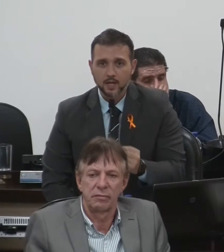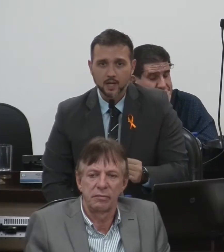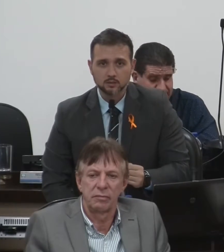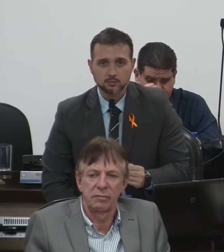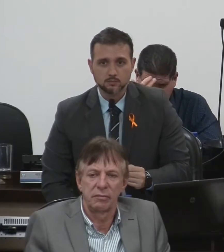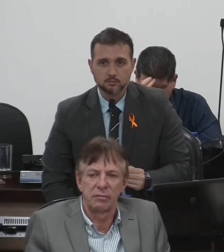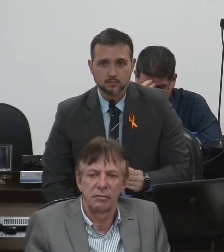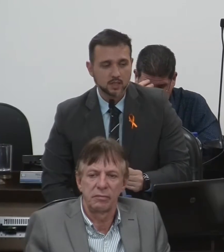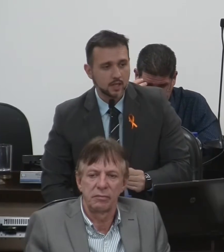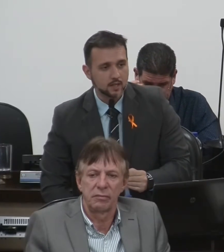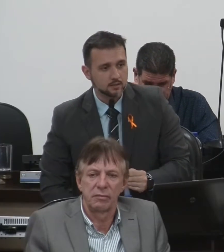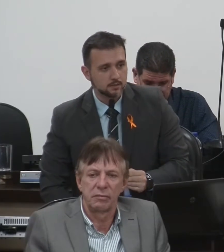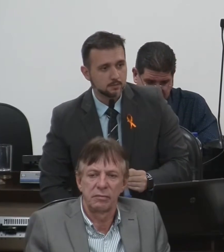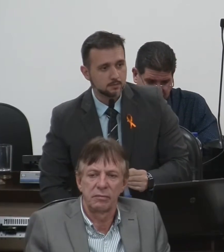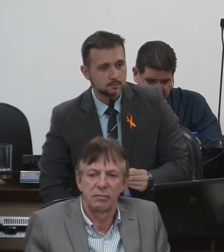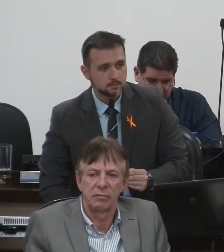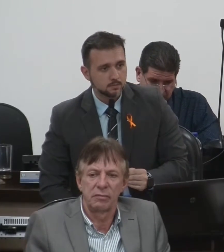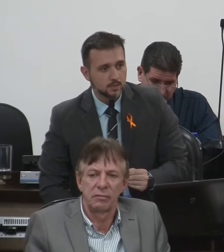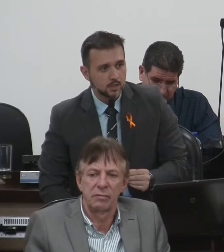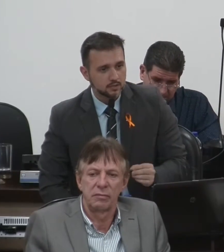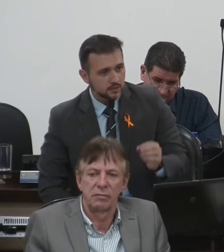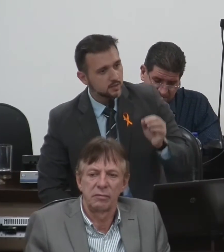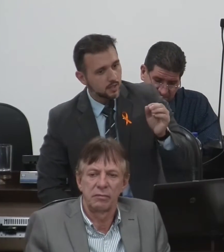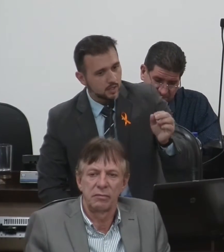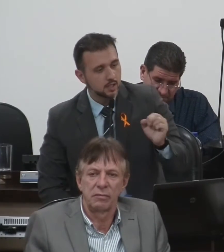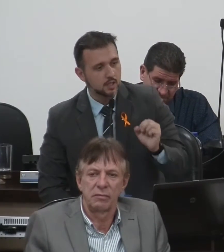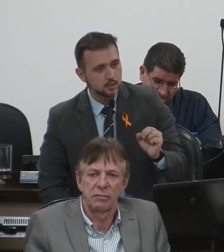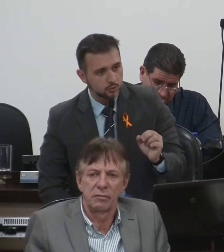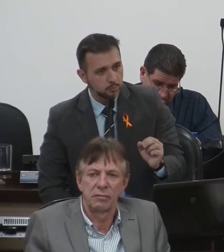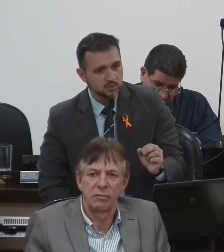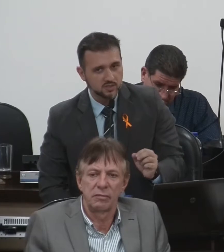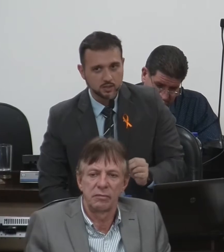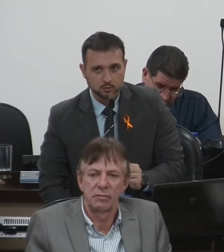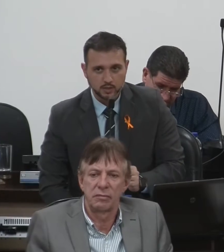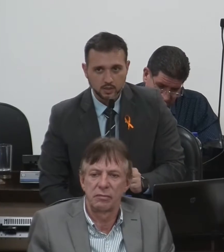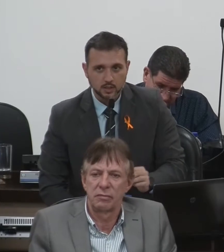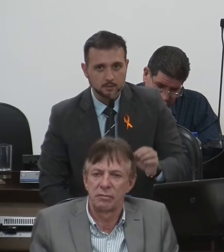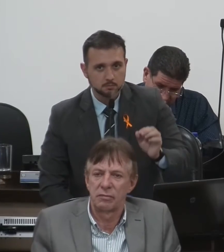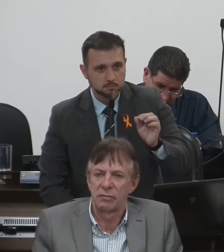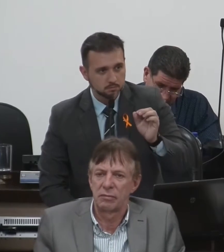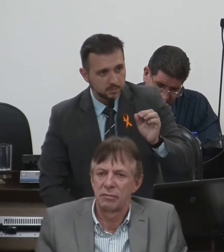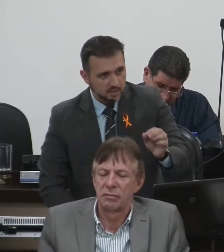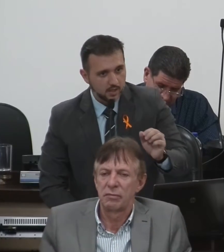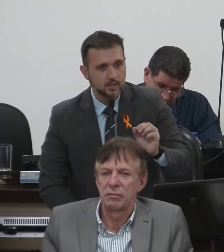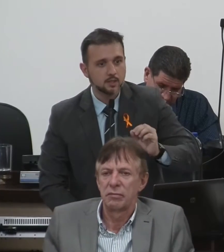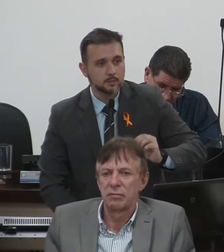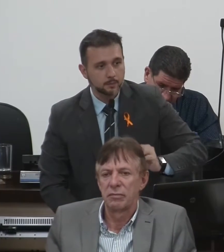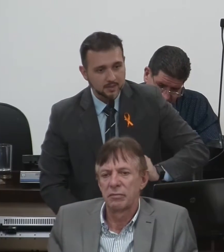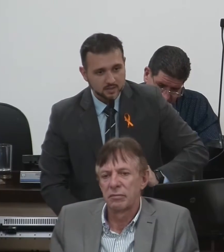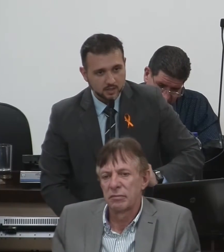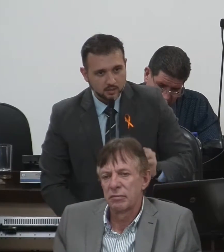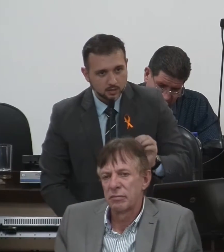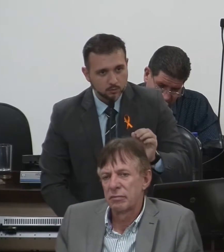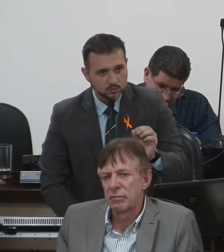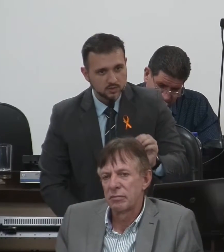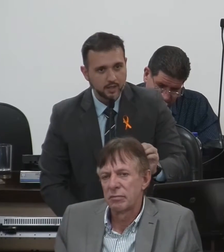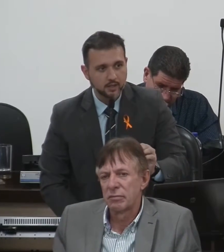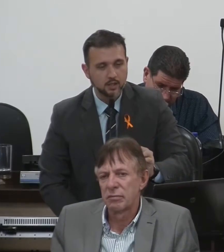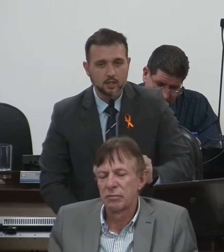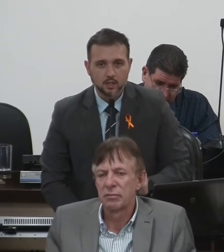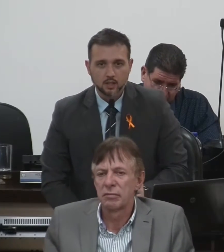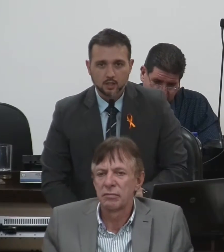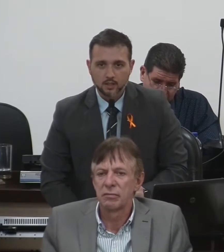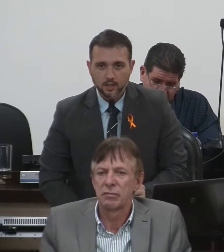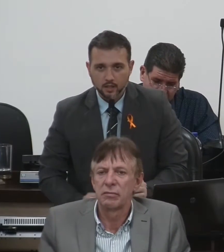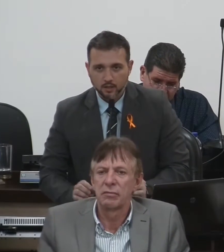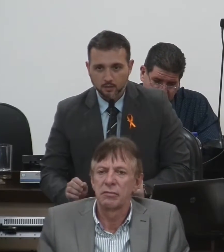ficar parado em casa. Às vezes tem lá a sua aposentadoria pequena, mas que ainda